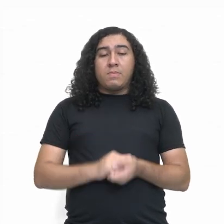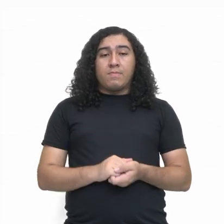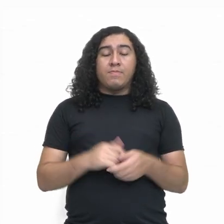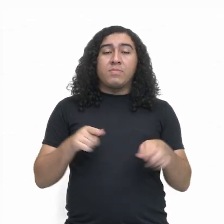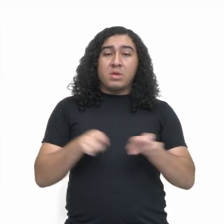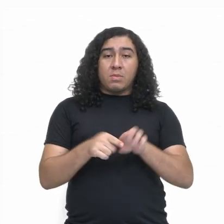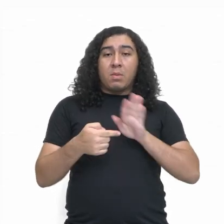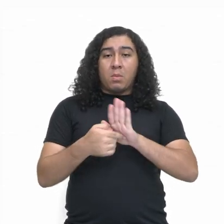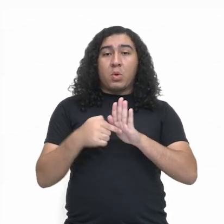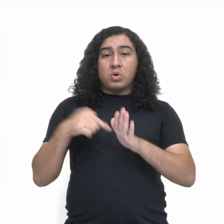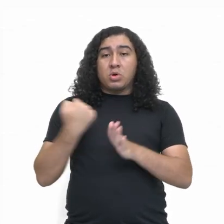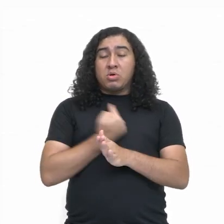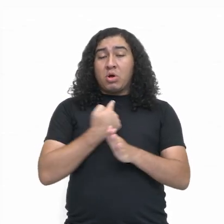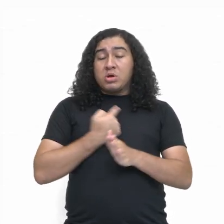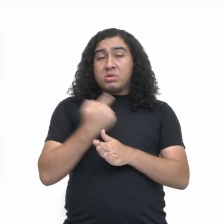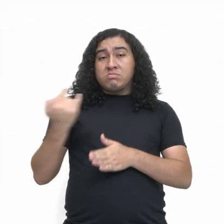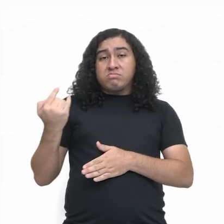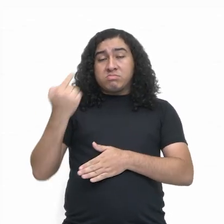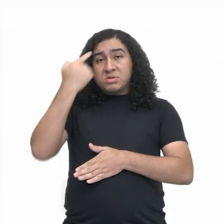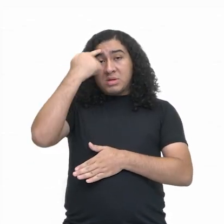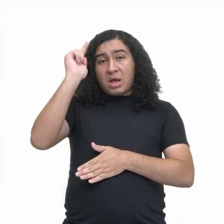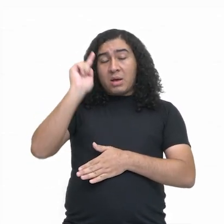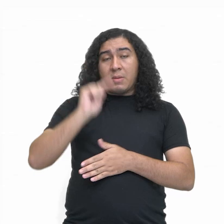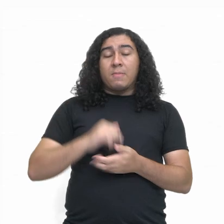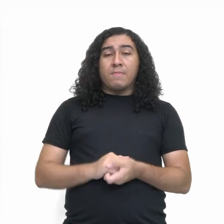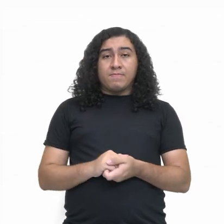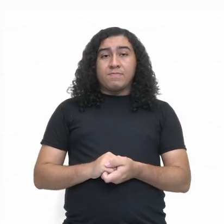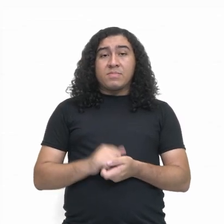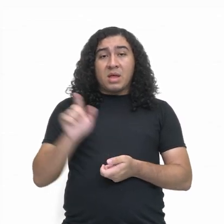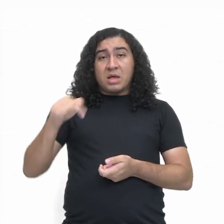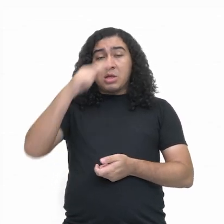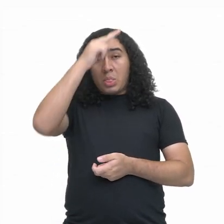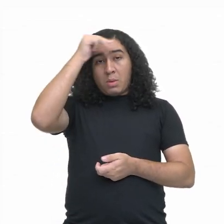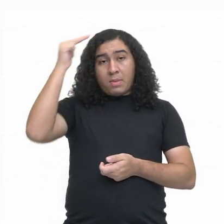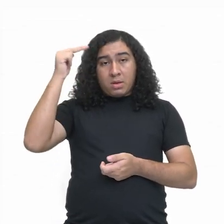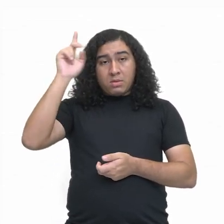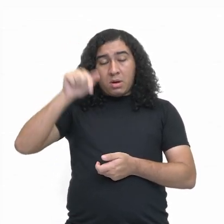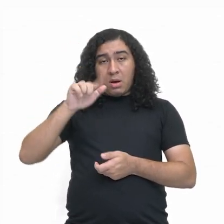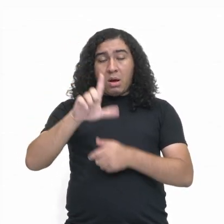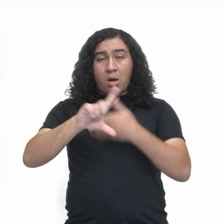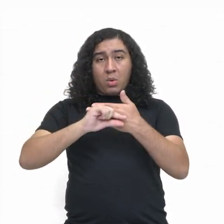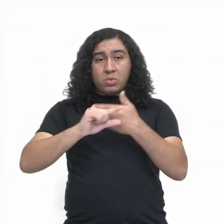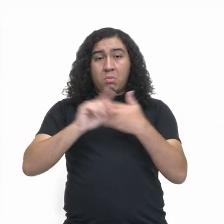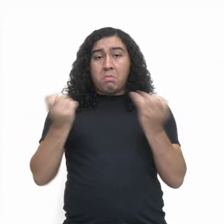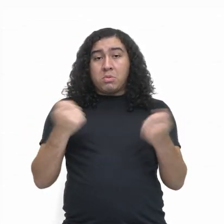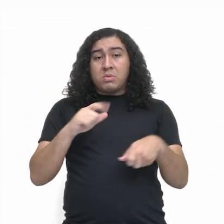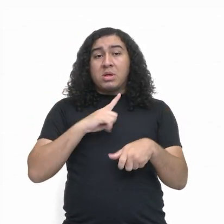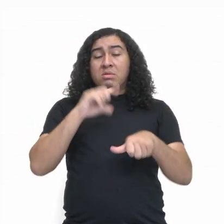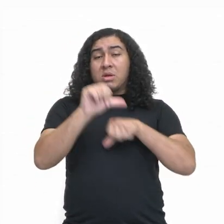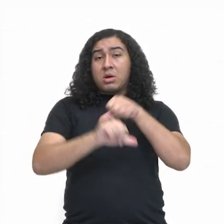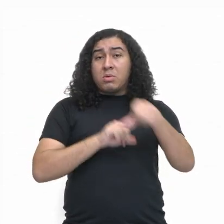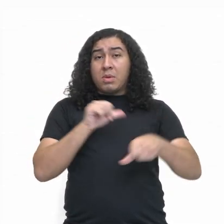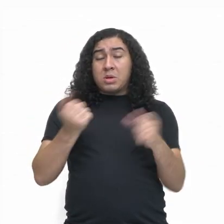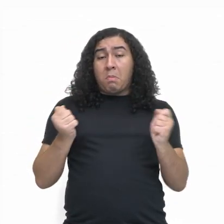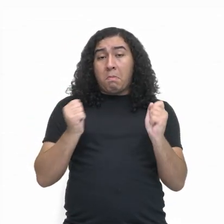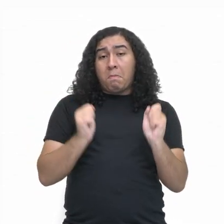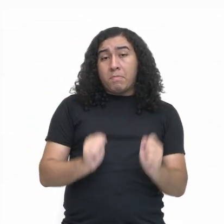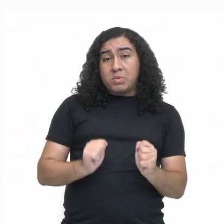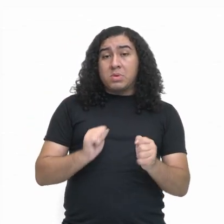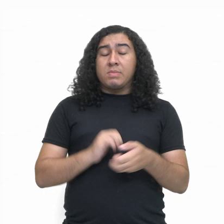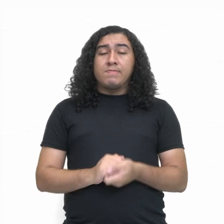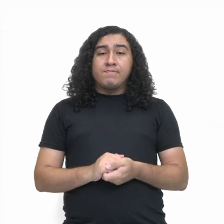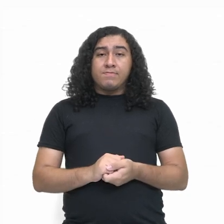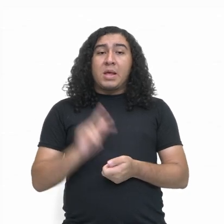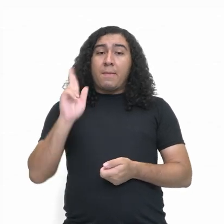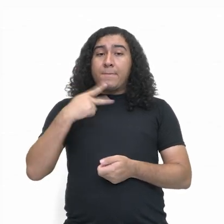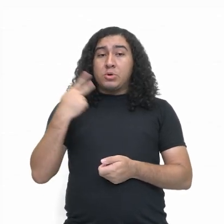trouxe para nós um pouco essa ideia de poder. Norberto Bobbio, ele vai trazer aquela ideia de que o poder mudou, a política mudou,